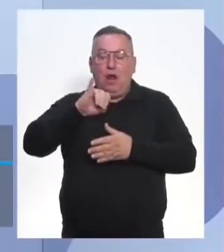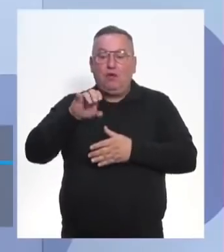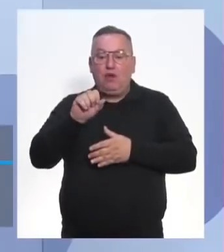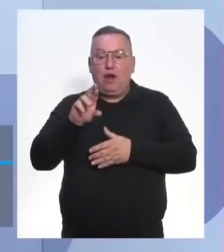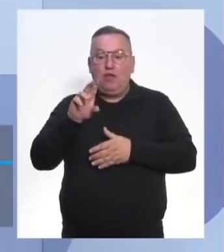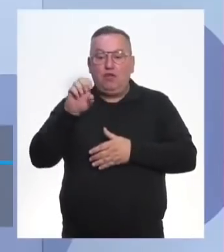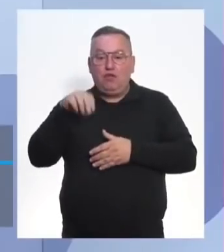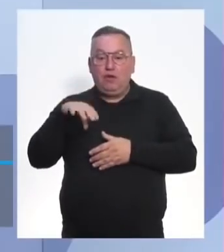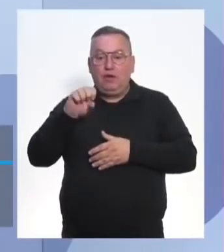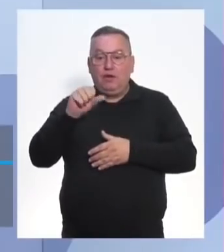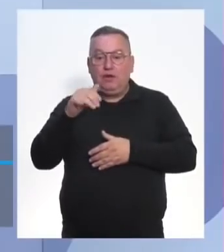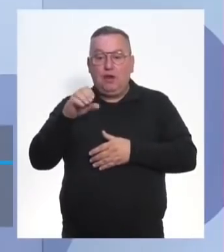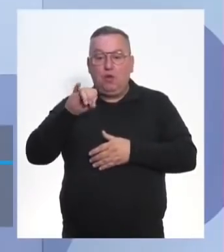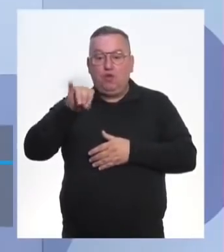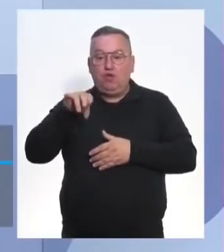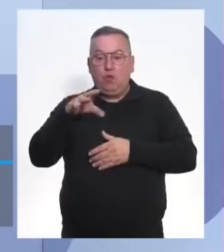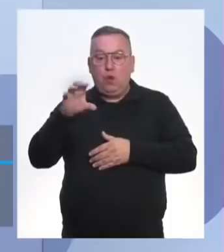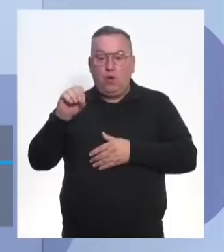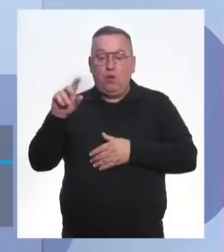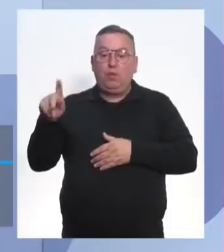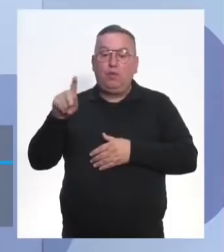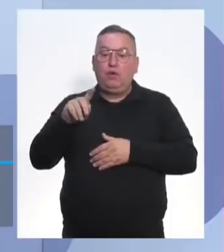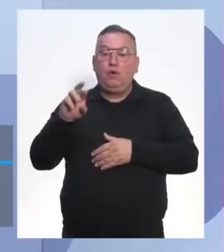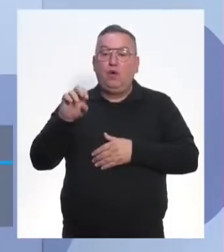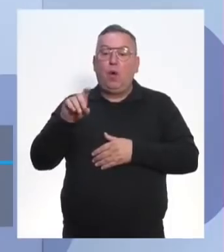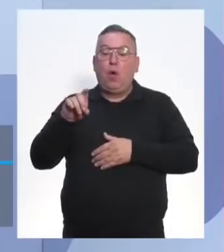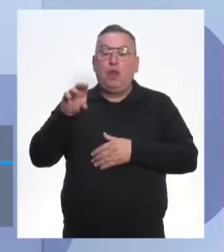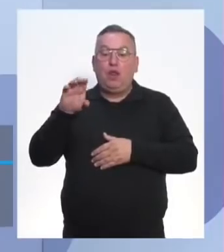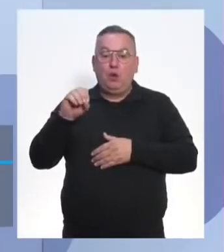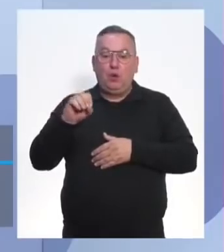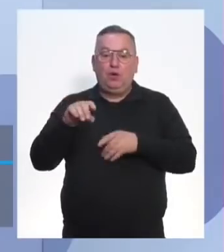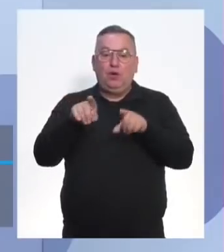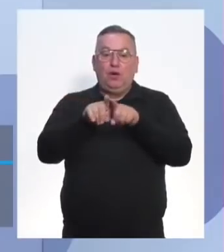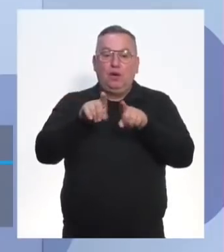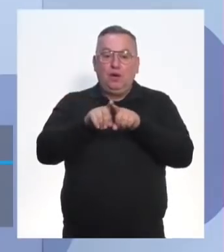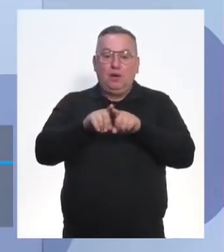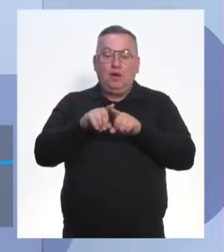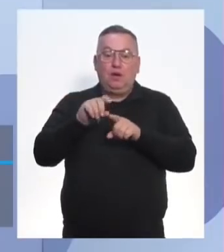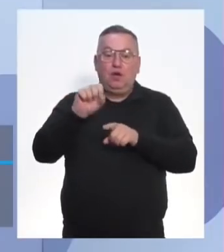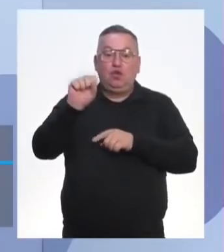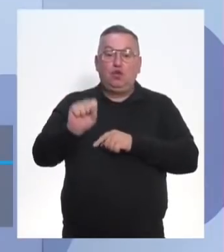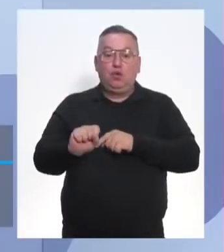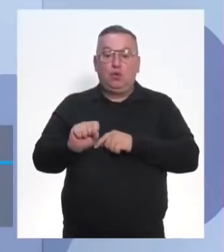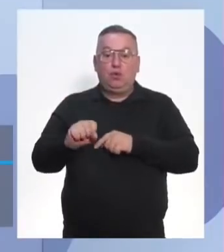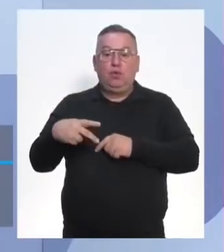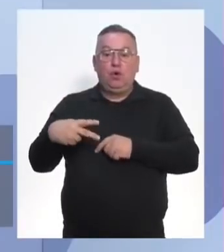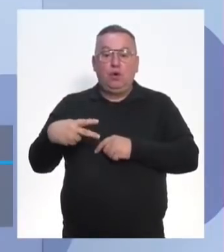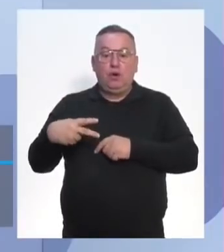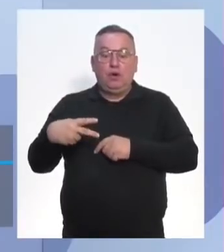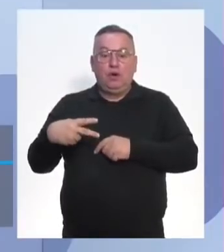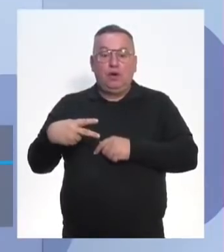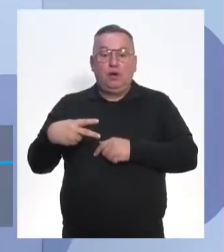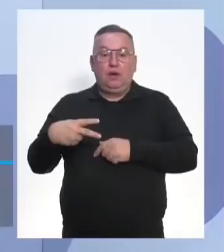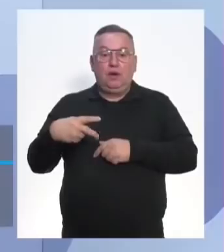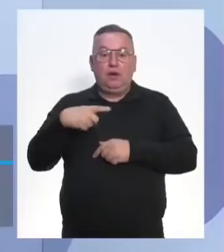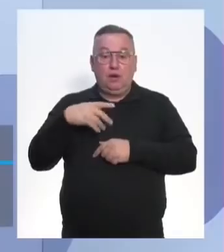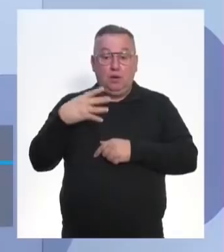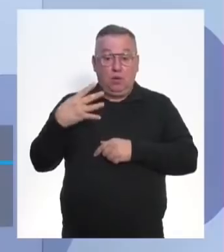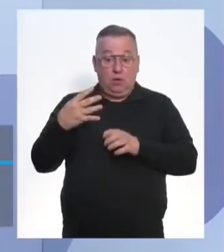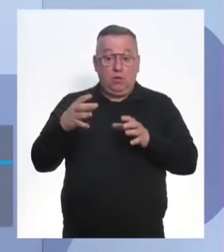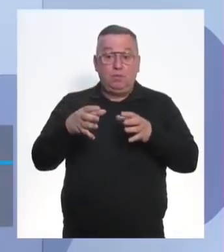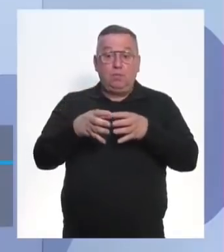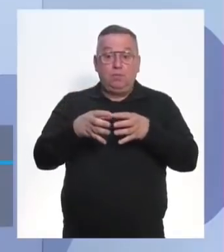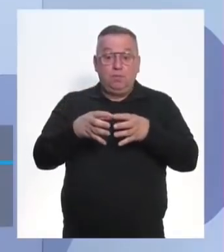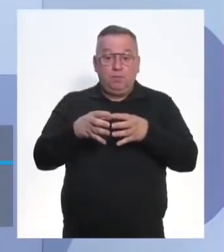professor Rodrigo da Costa Jacques. E eu tenho da Sul 2. Da Sul 2, nós temos também 4